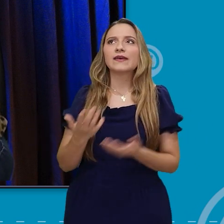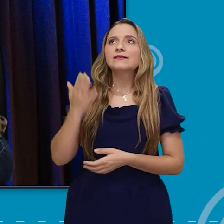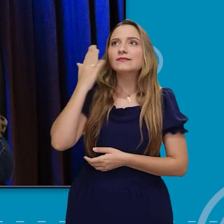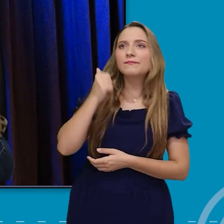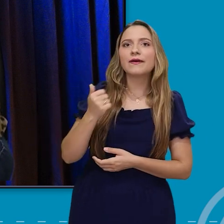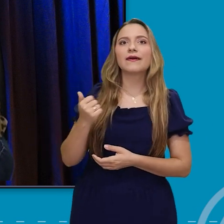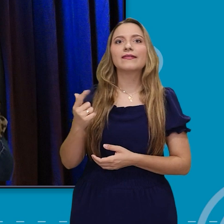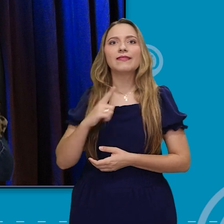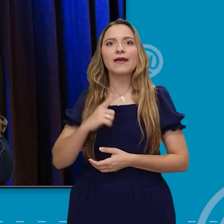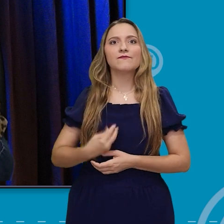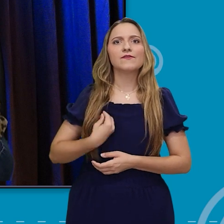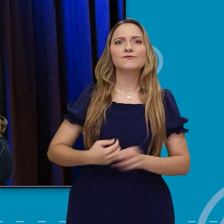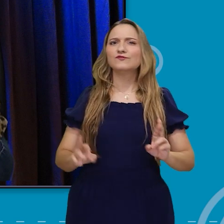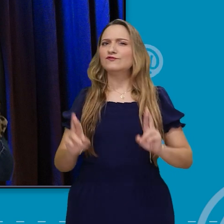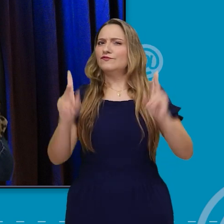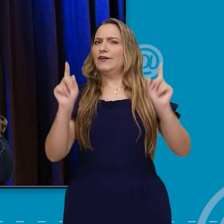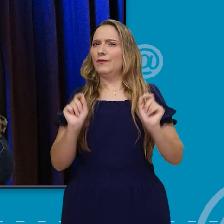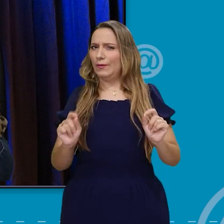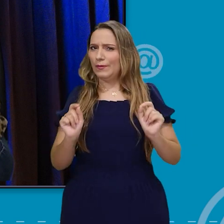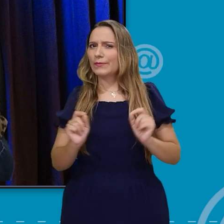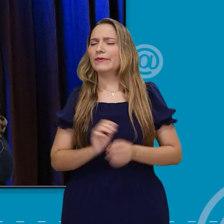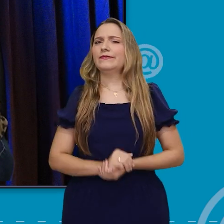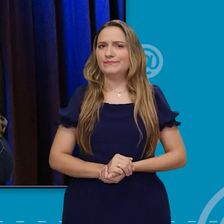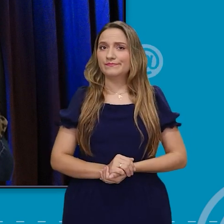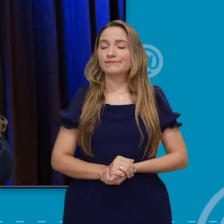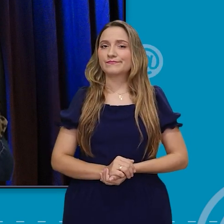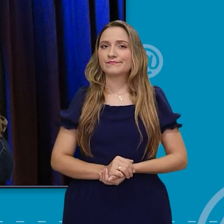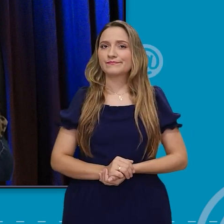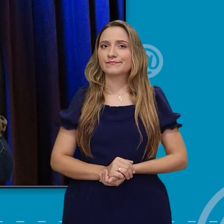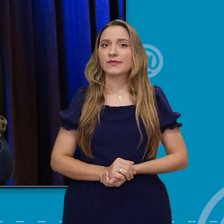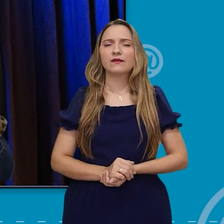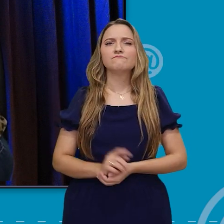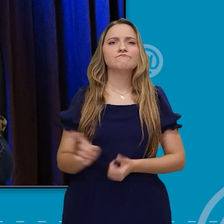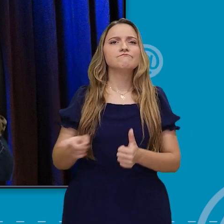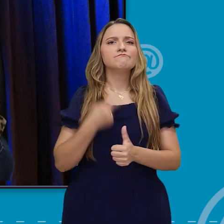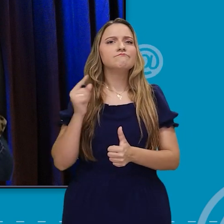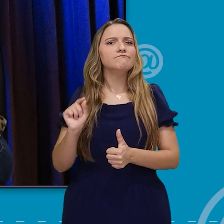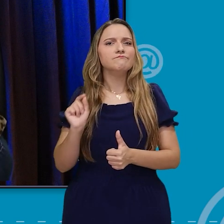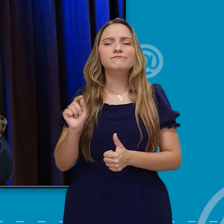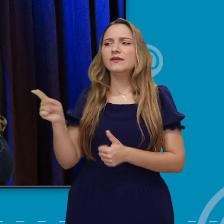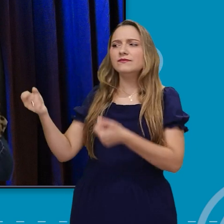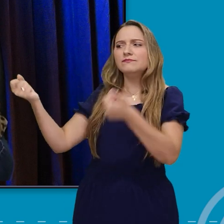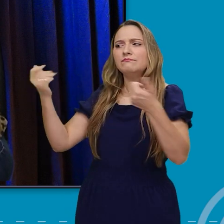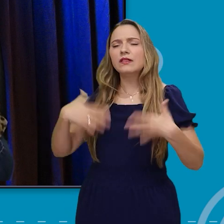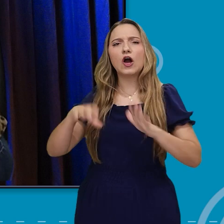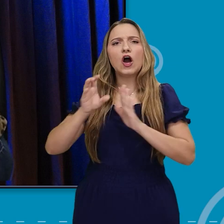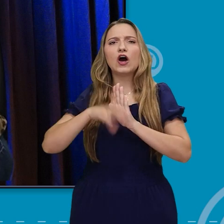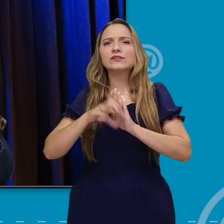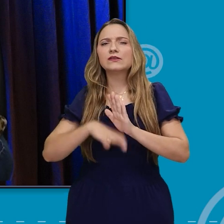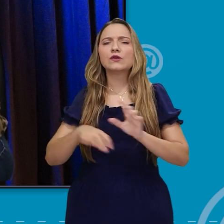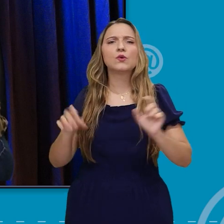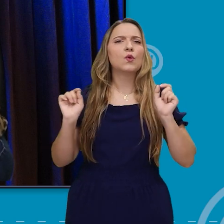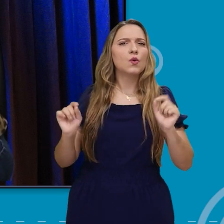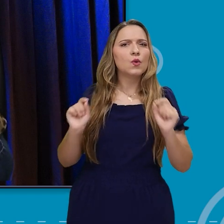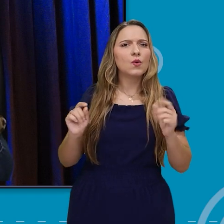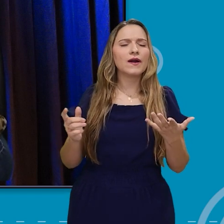primeiramente, como é que você define a inclusão na educação? Porque tem muita gente que fala assim, não, todo mundo é